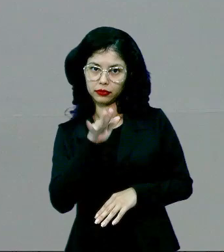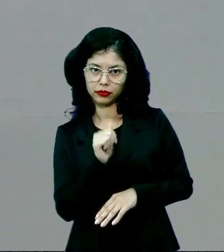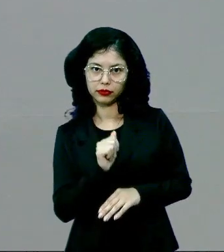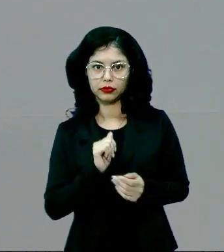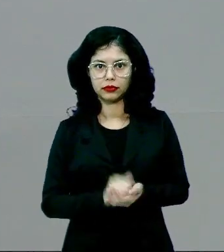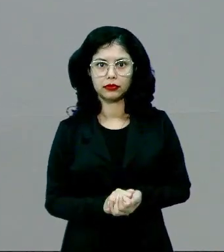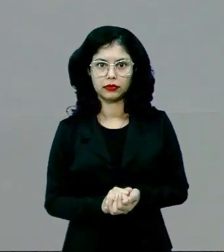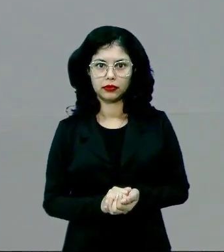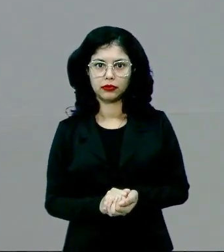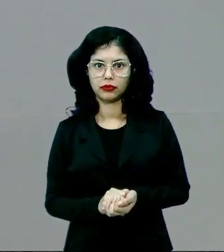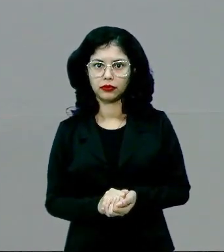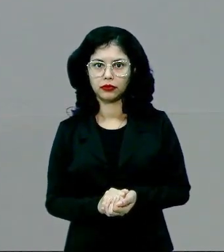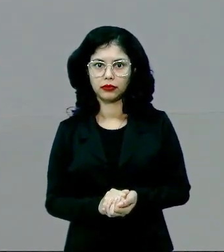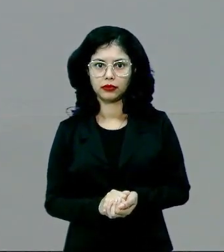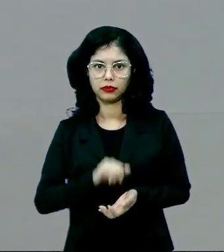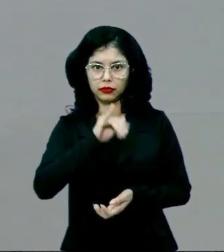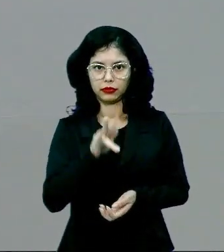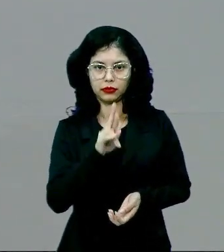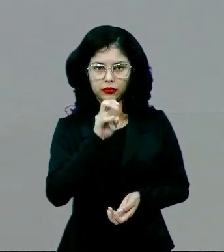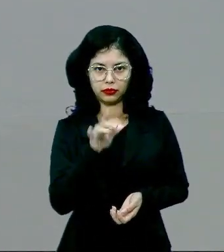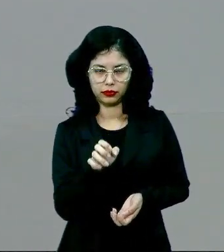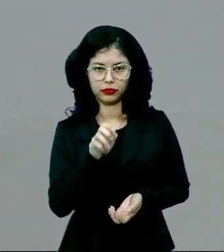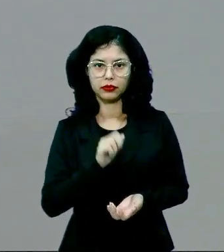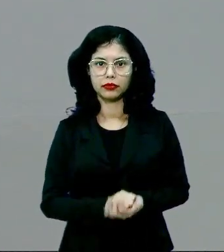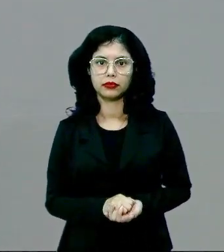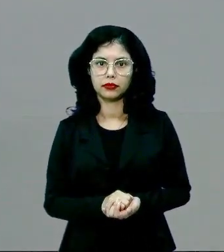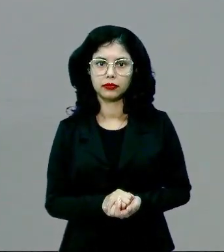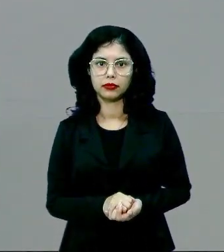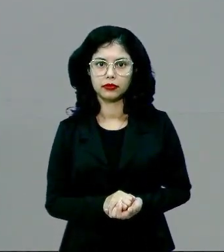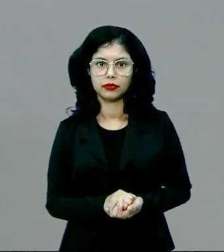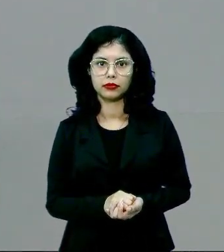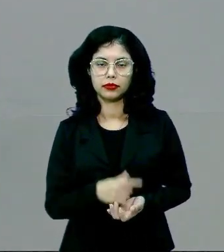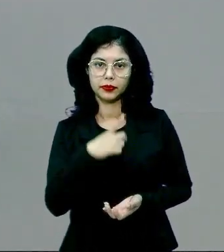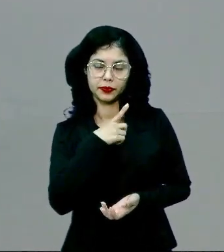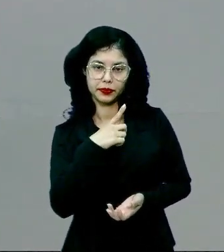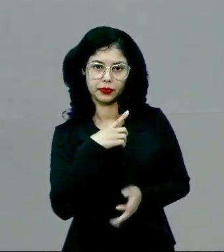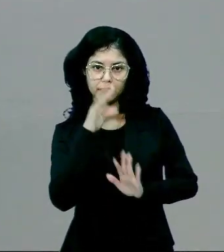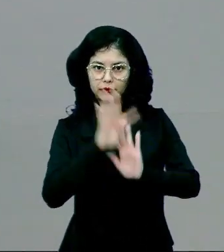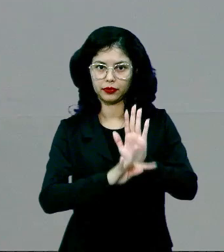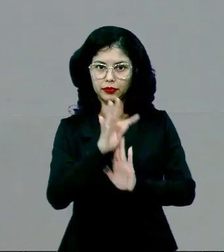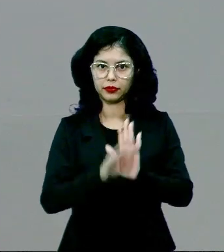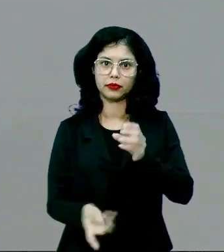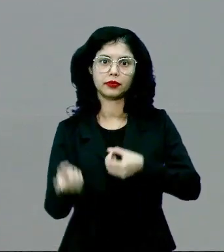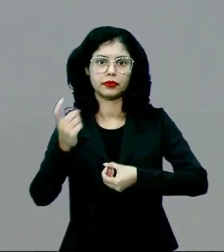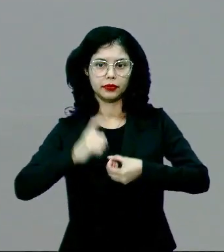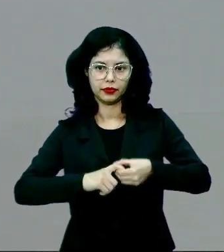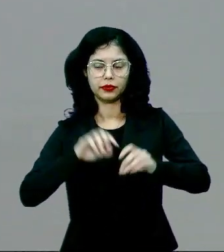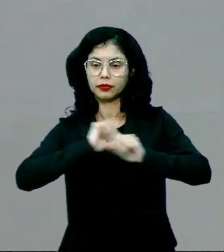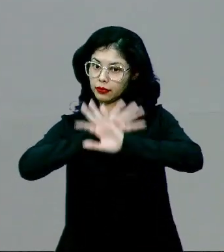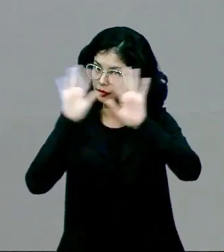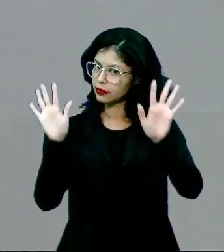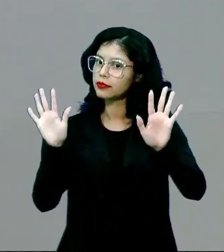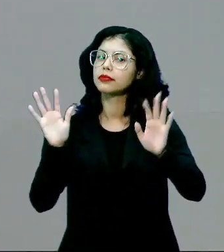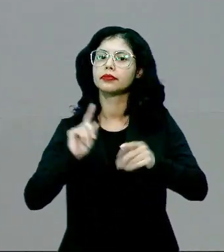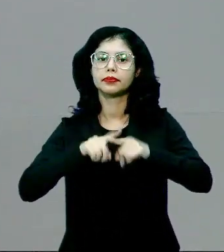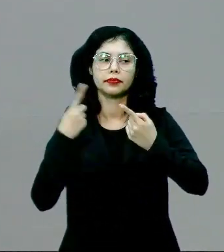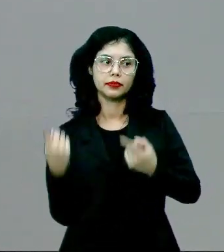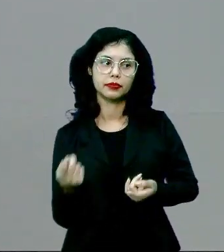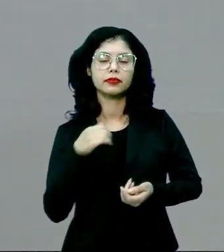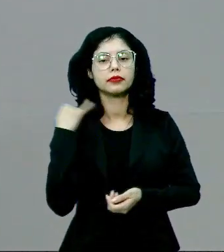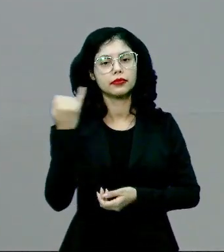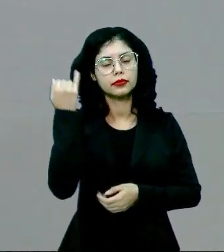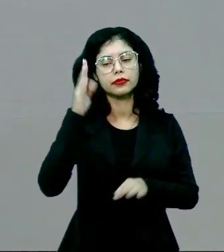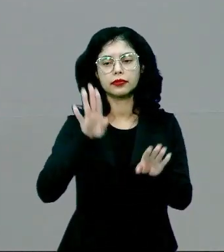de Jorge Luis Borges tá a gente tem um texto a gente vai voltar o texto Claro mas